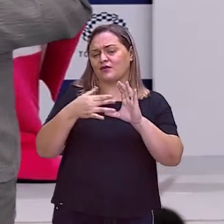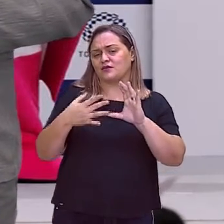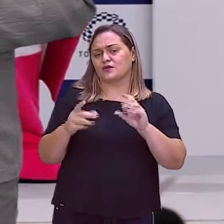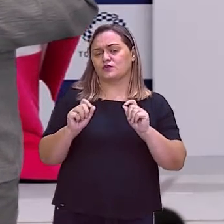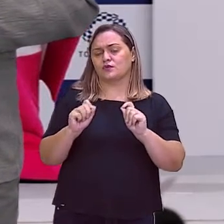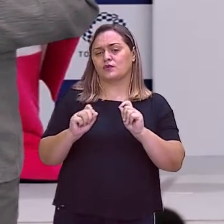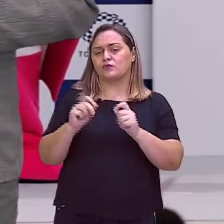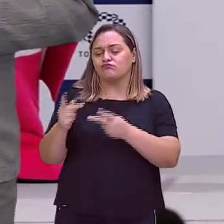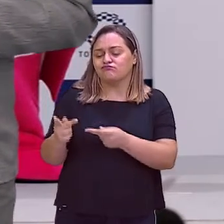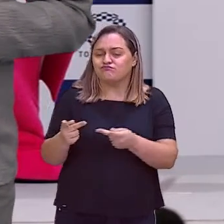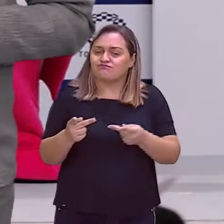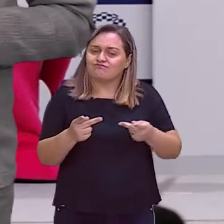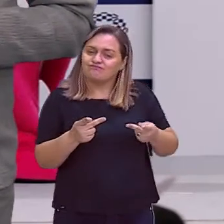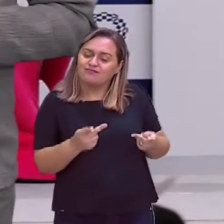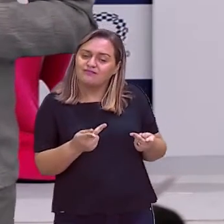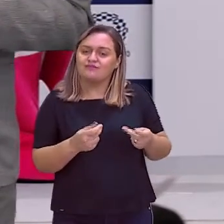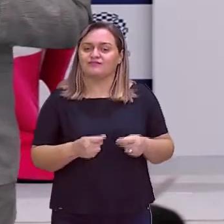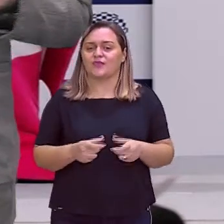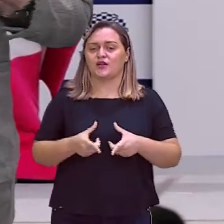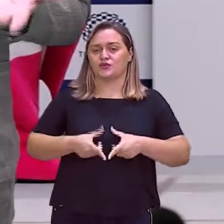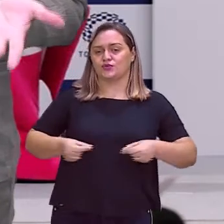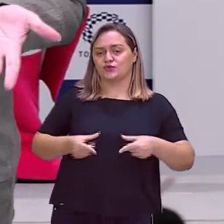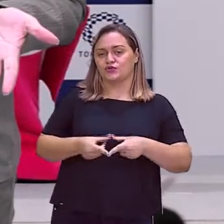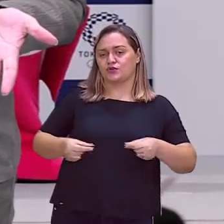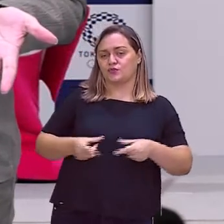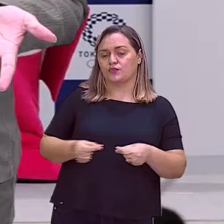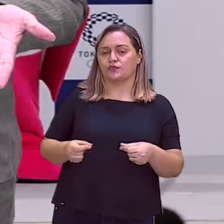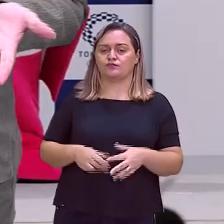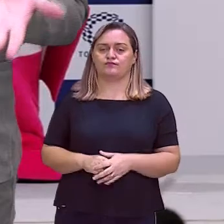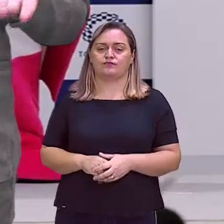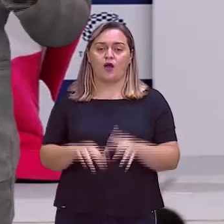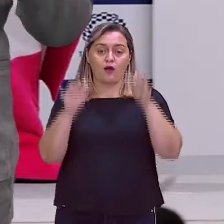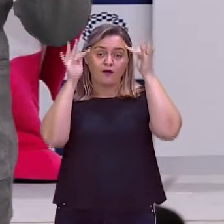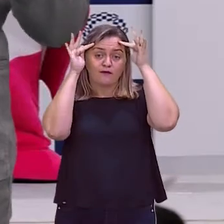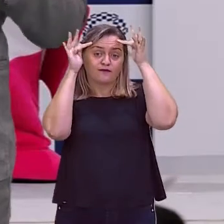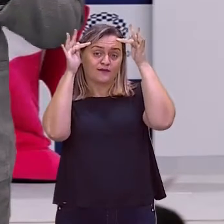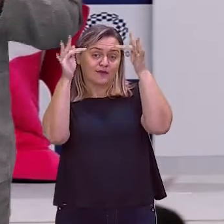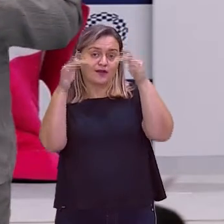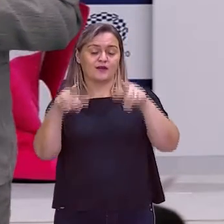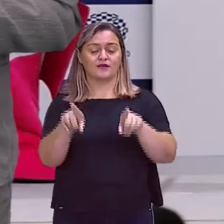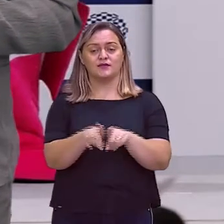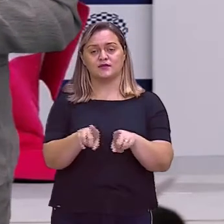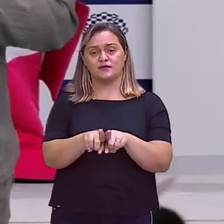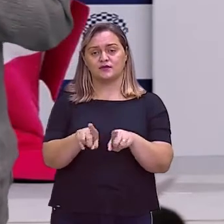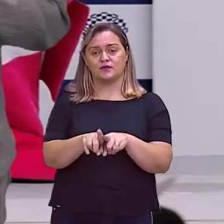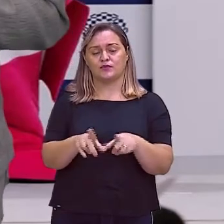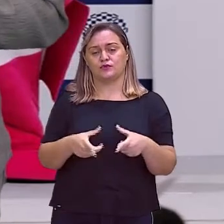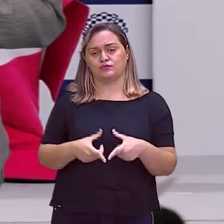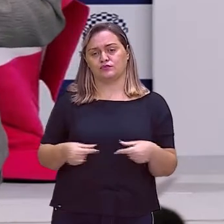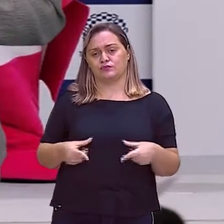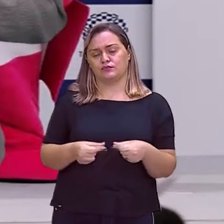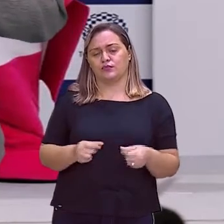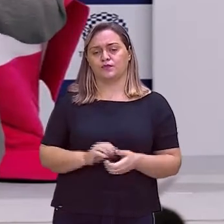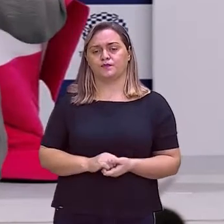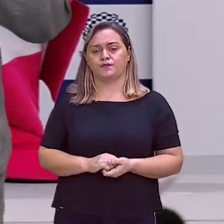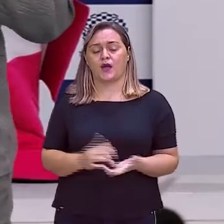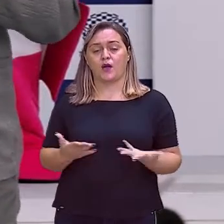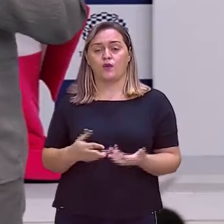que o azul simboliza a fidelidade, é o mascote dos Jogos Olímpicos, enquanto que a cor